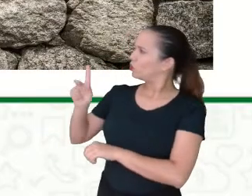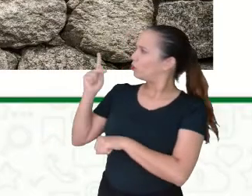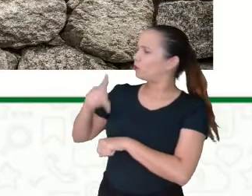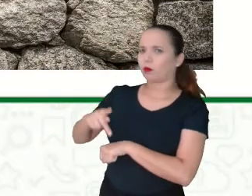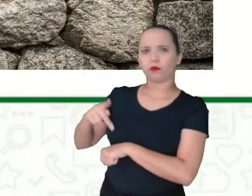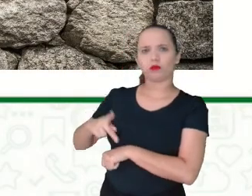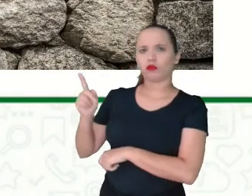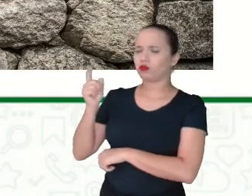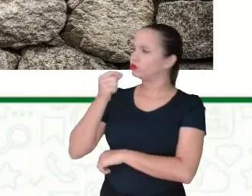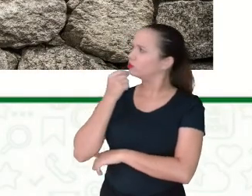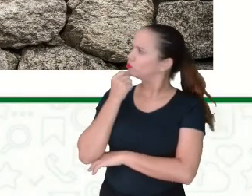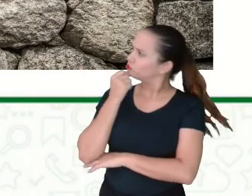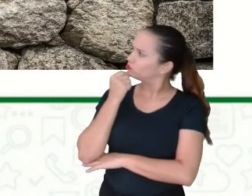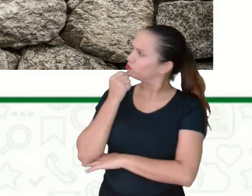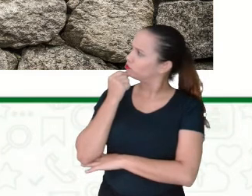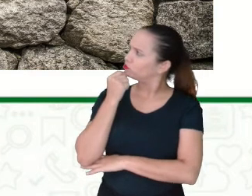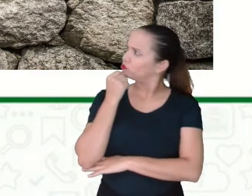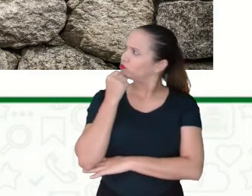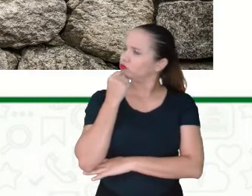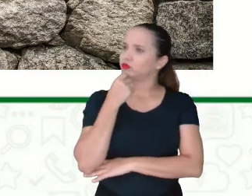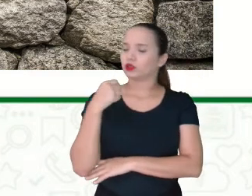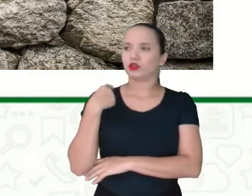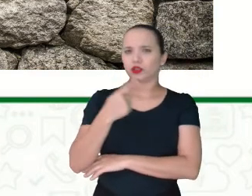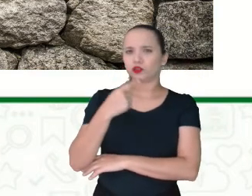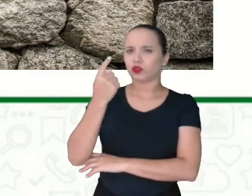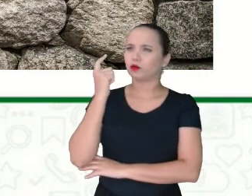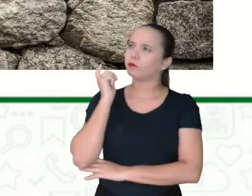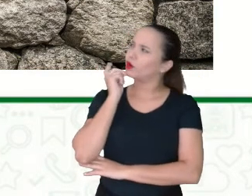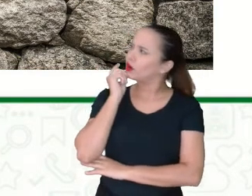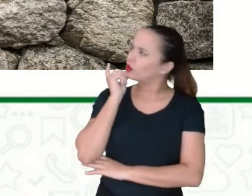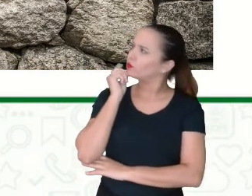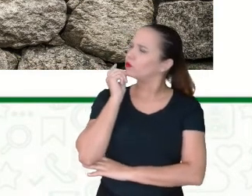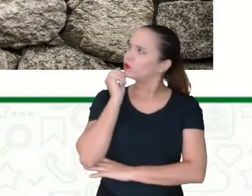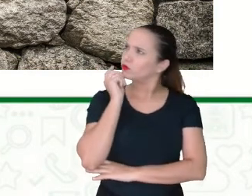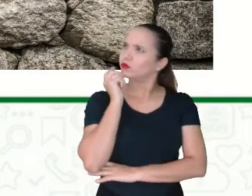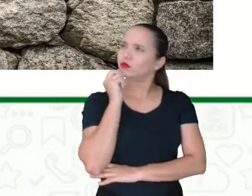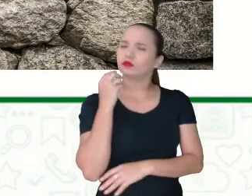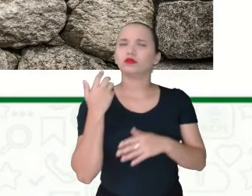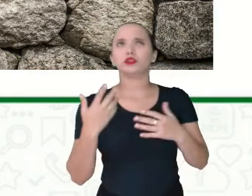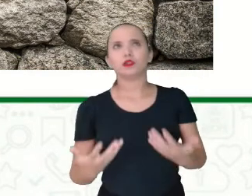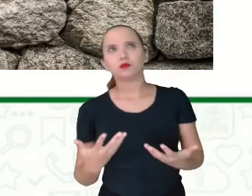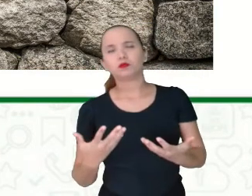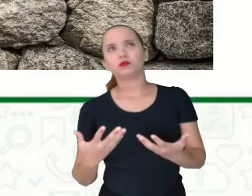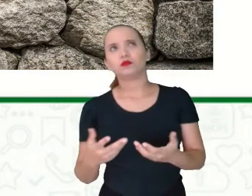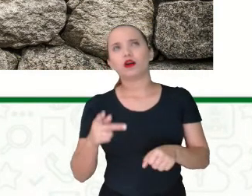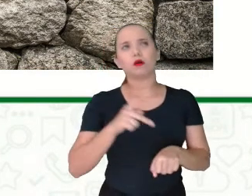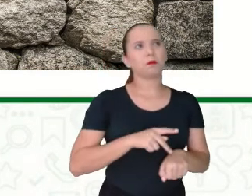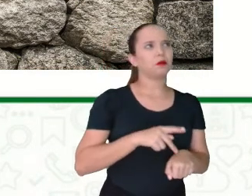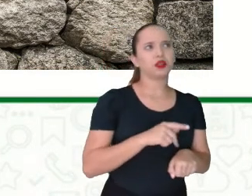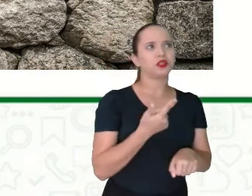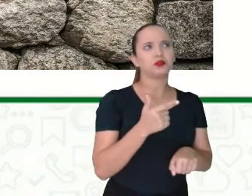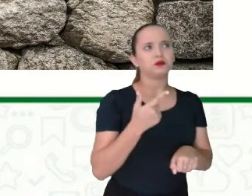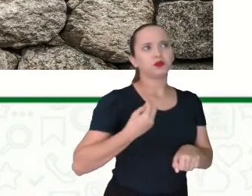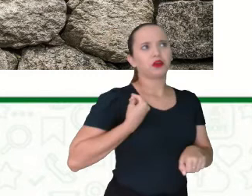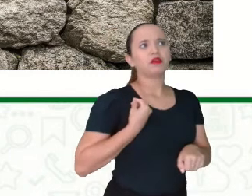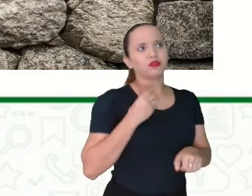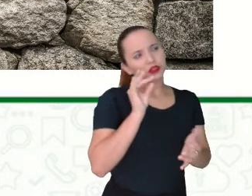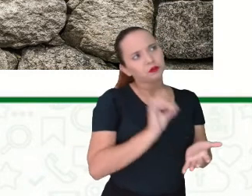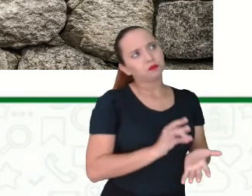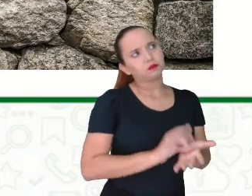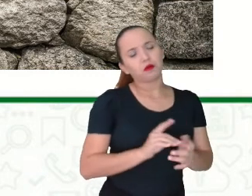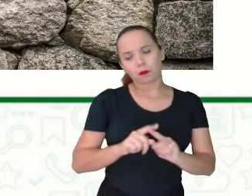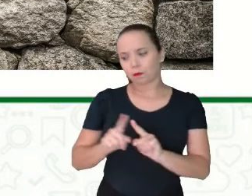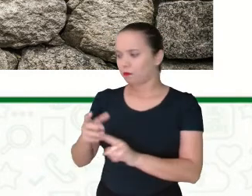né? Essas rochas, tá? E a gente pensar assim, ah, a rocha não é um ser vivo, né? E